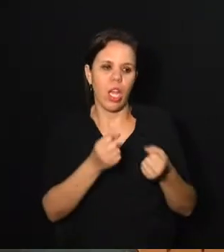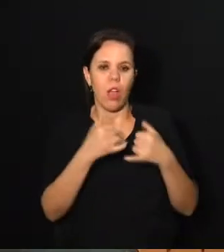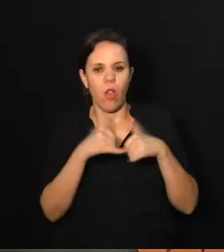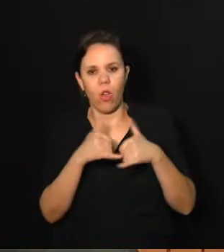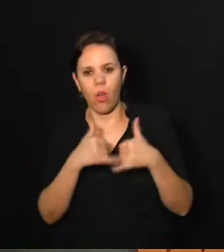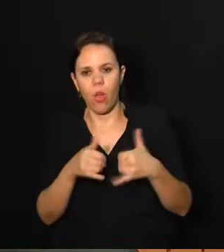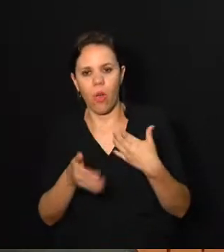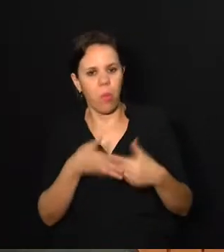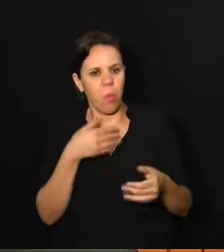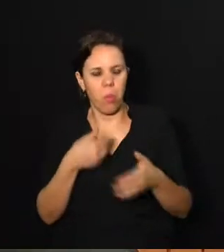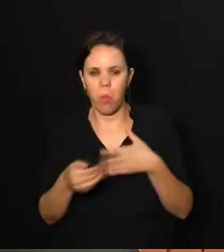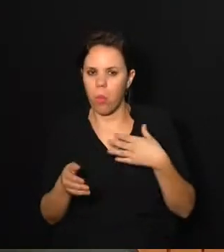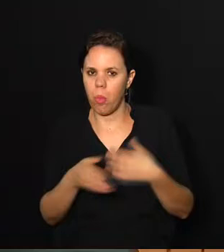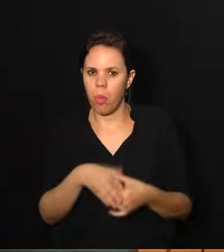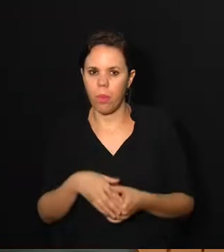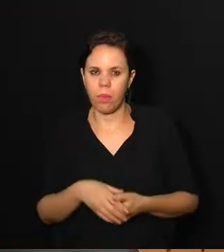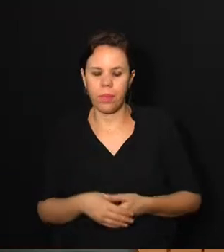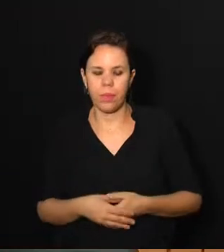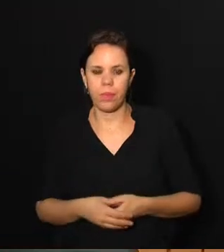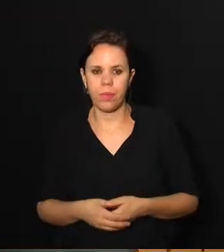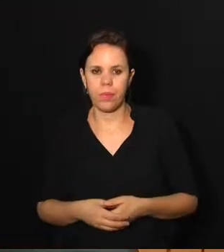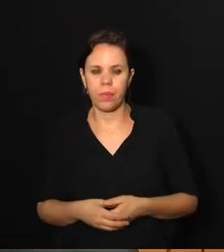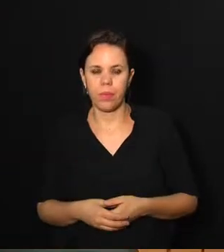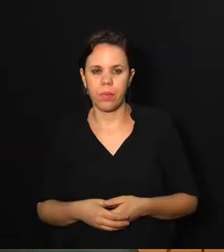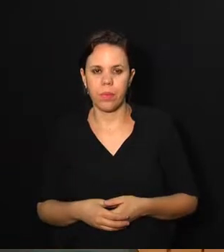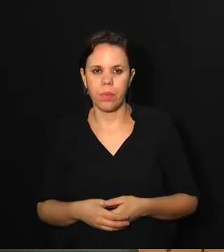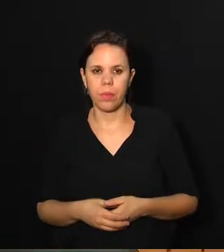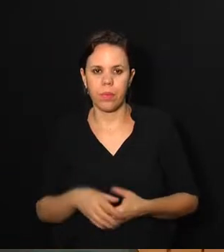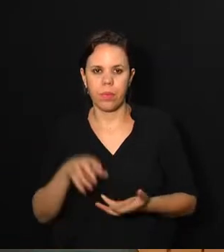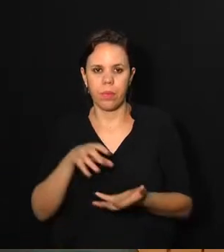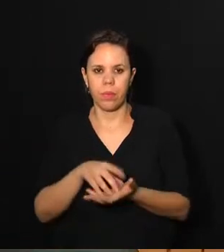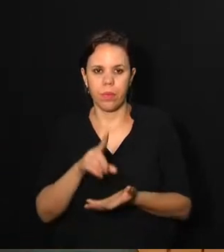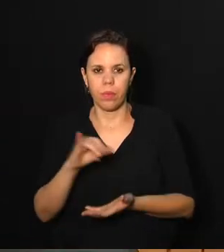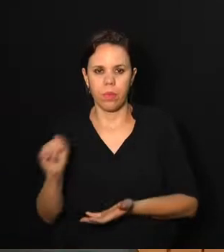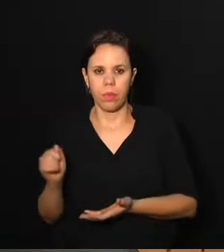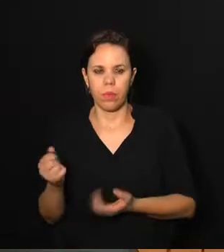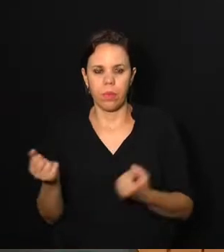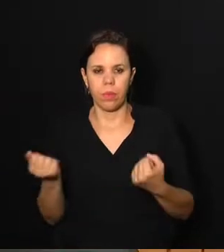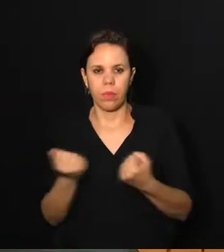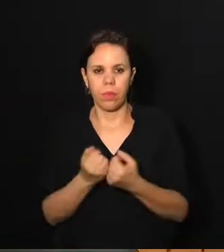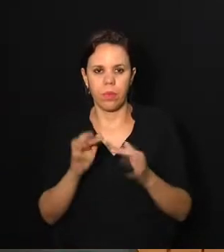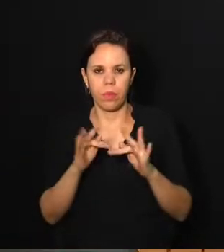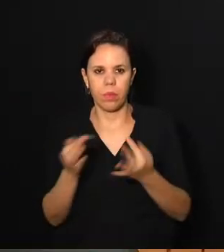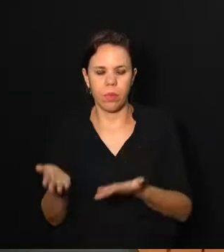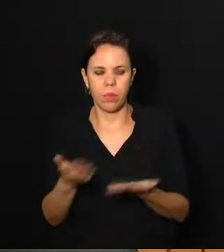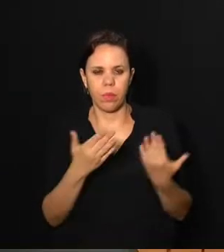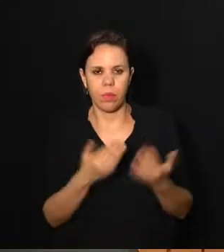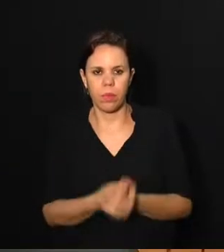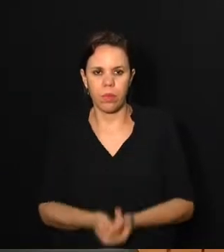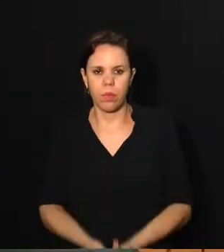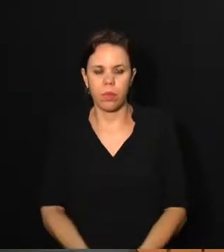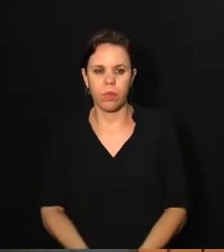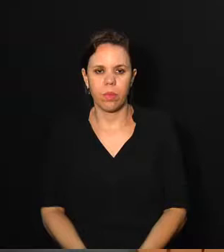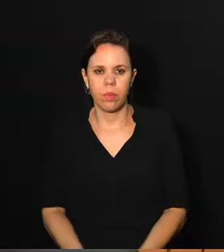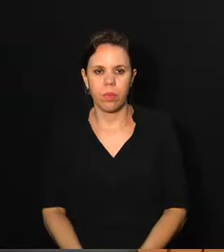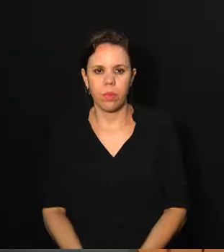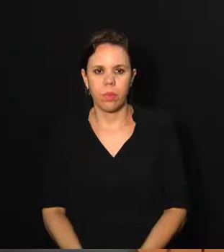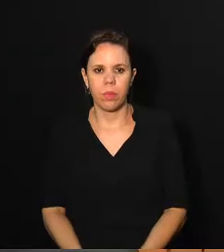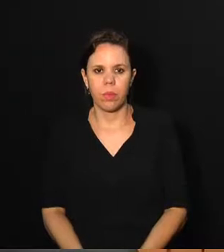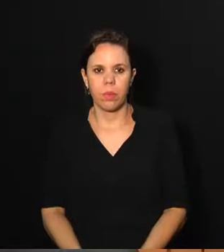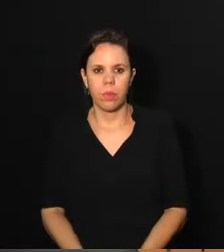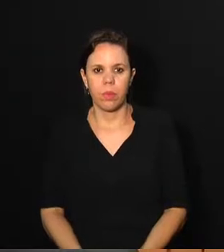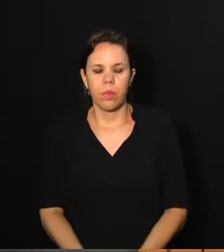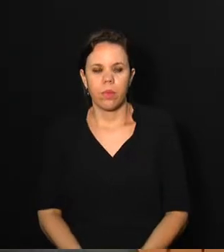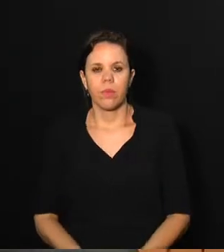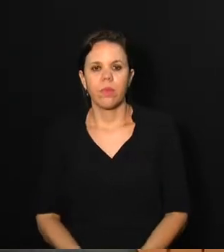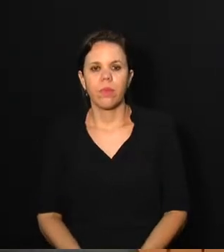idoso pode se locomover para o centro-dia com apoio da família. A questão